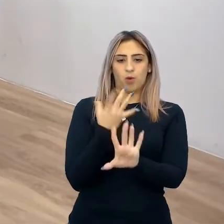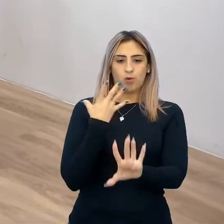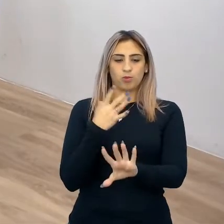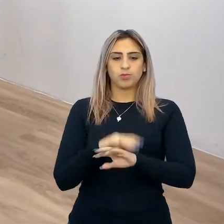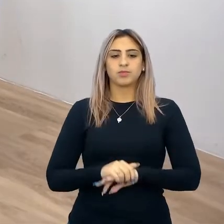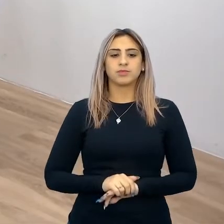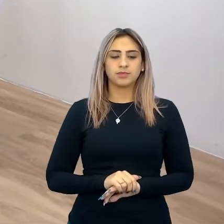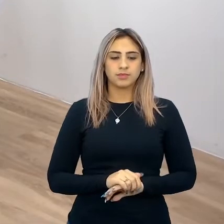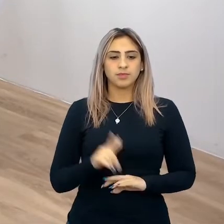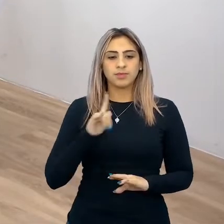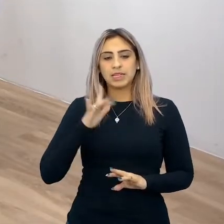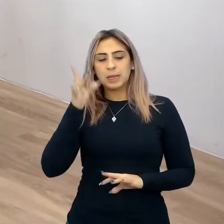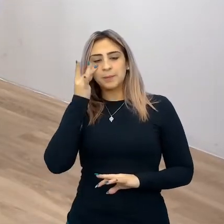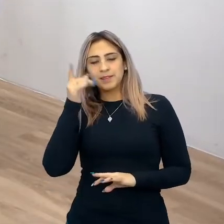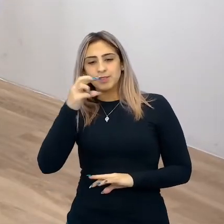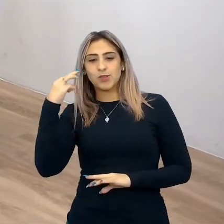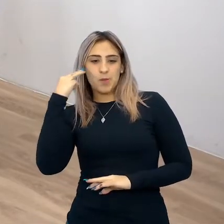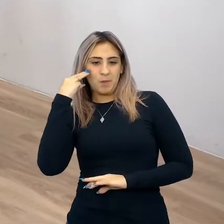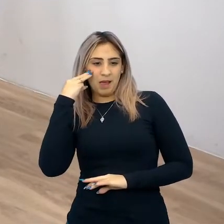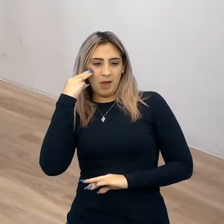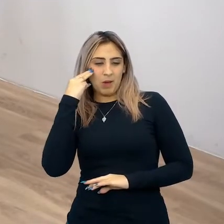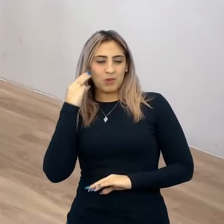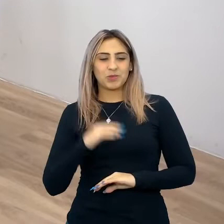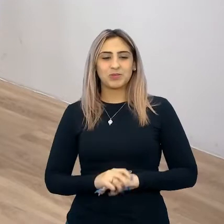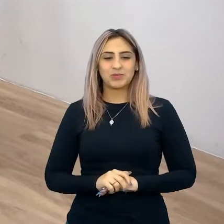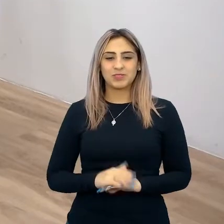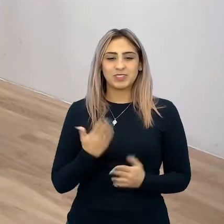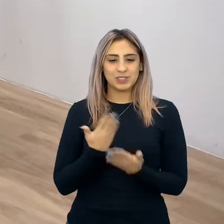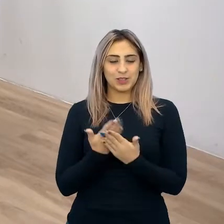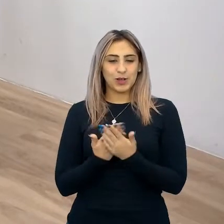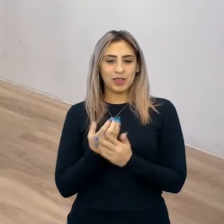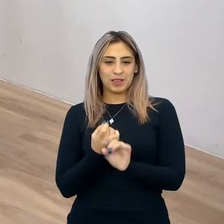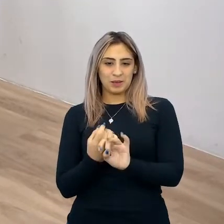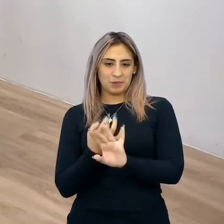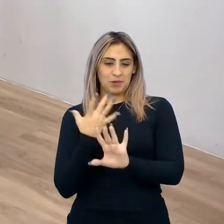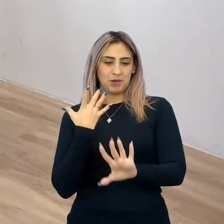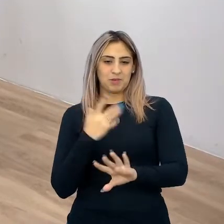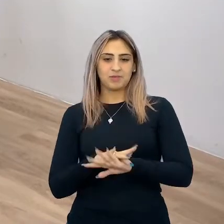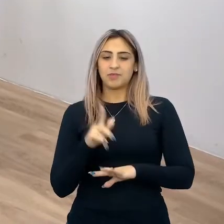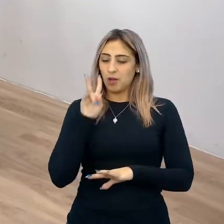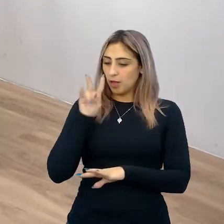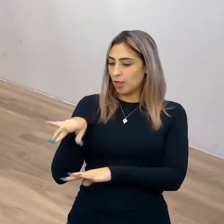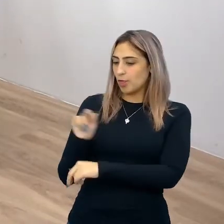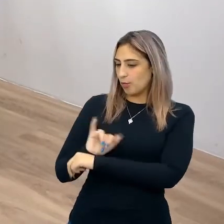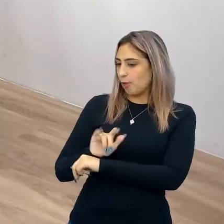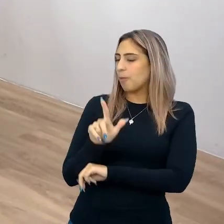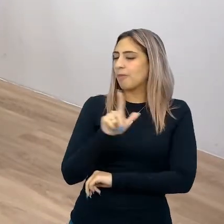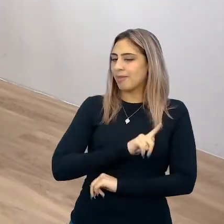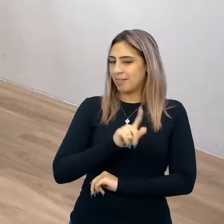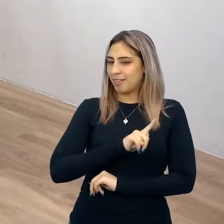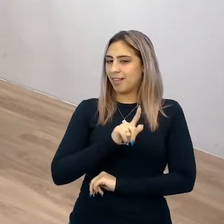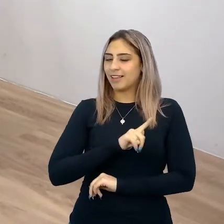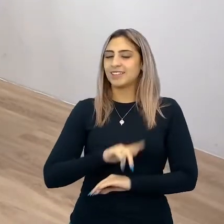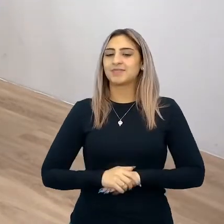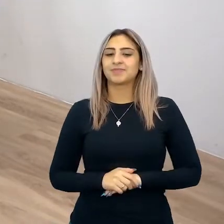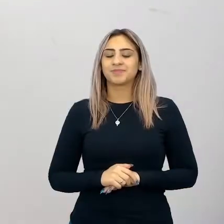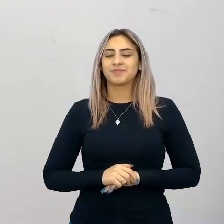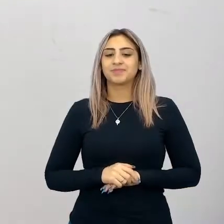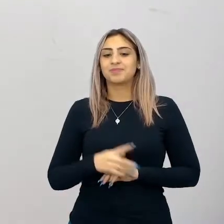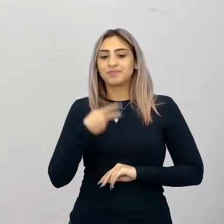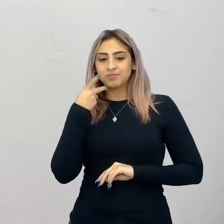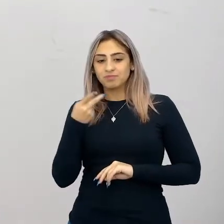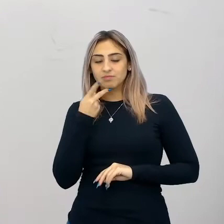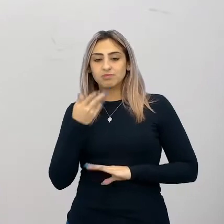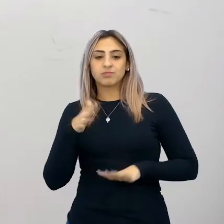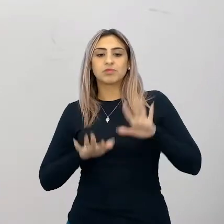Inclusive tem a presença do Marlon Marcel. A gente está nas escolas no remotas, filme. né? A gente está nas escolas remotas, joga no YouTube, tem lá. Mas o Racionais MCs fala